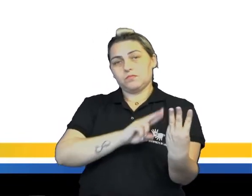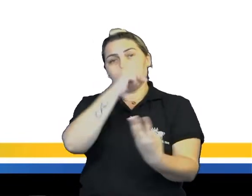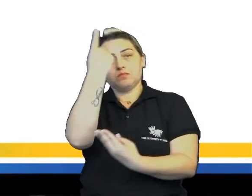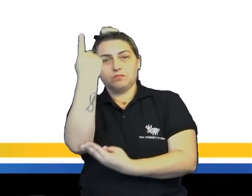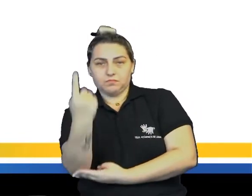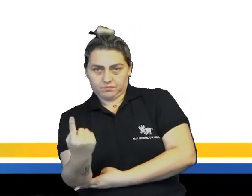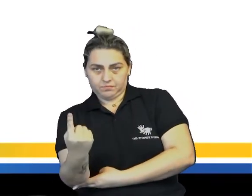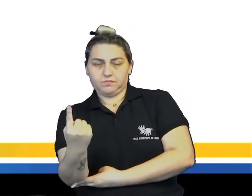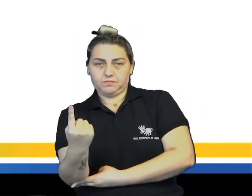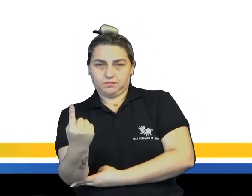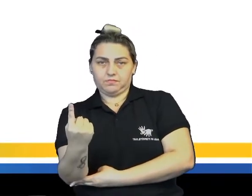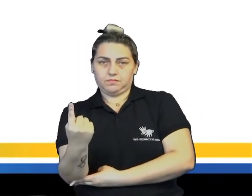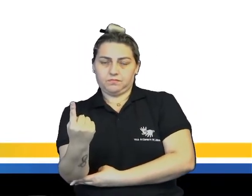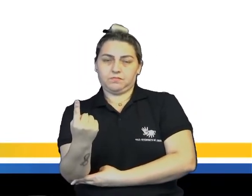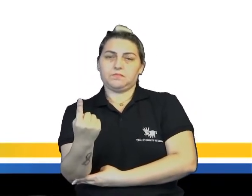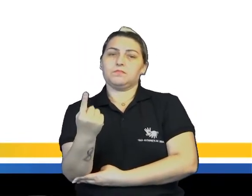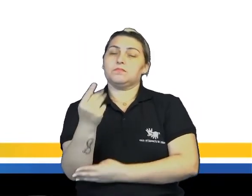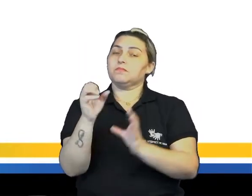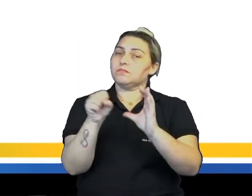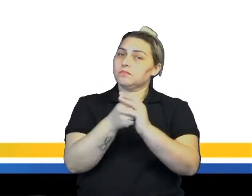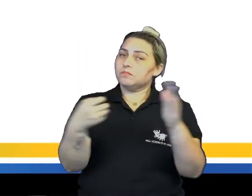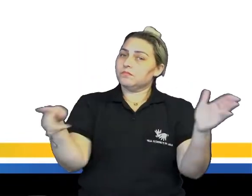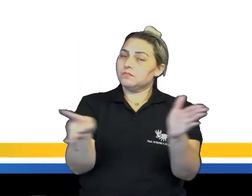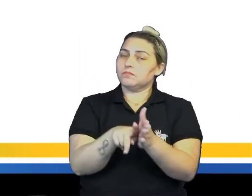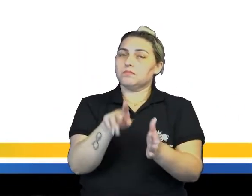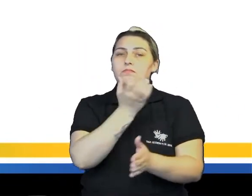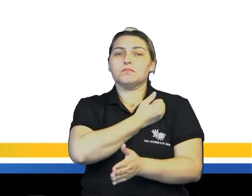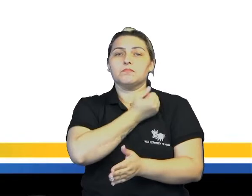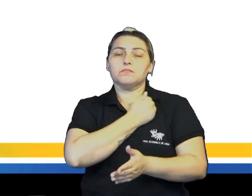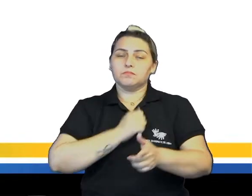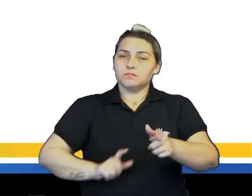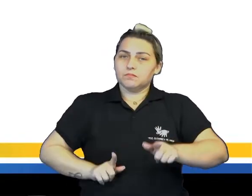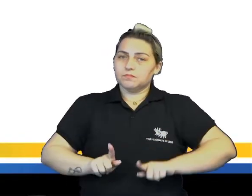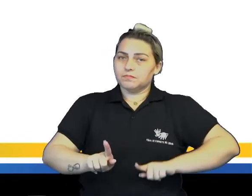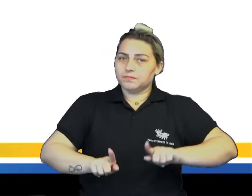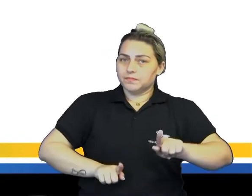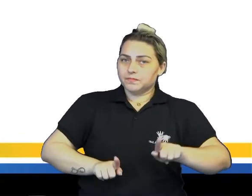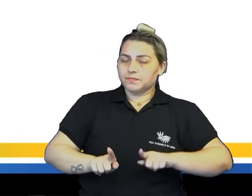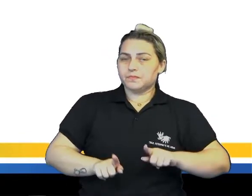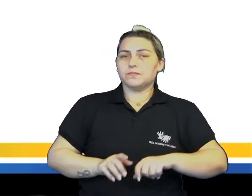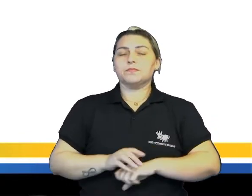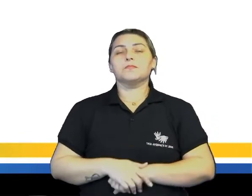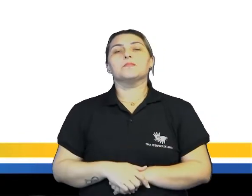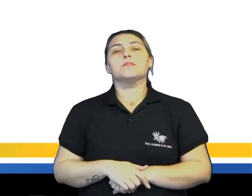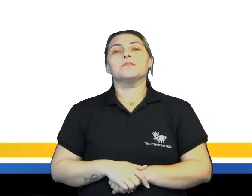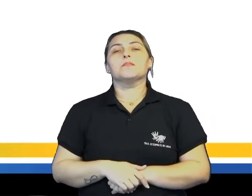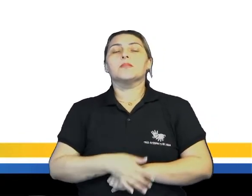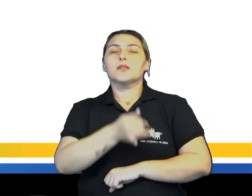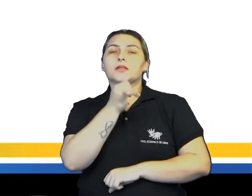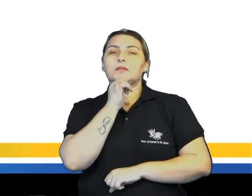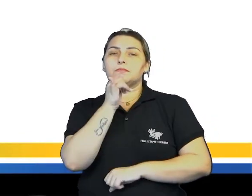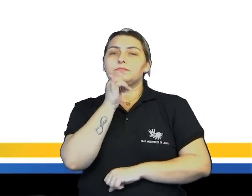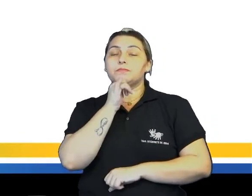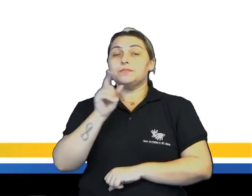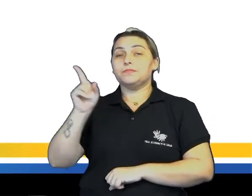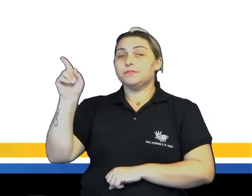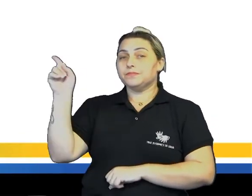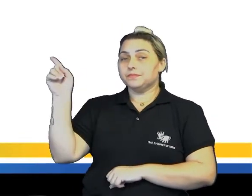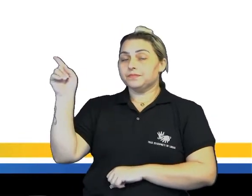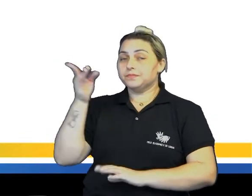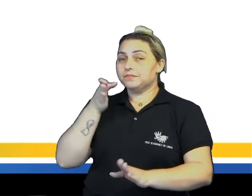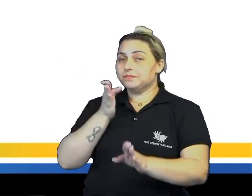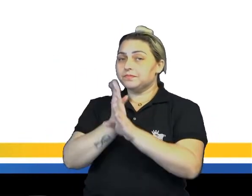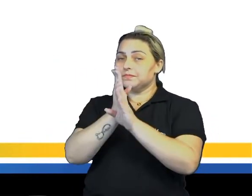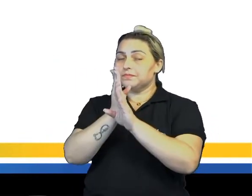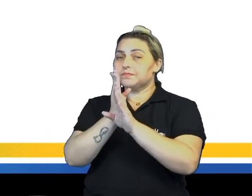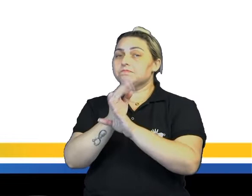ou por 1. Essa é uma característica dos números primos. Aí eu coloquei um exemplo aí para vocês